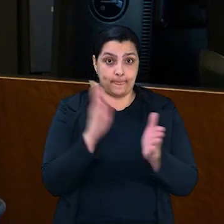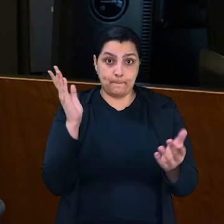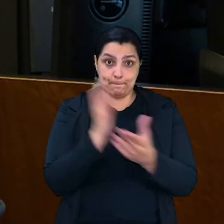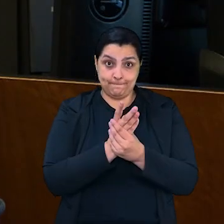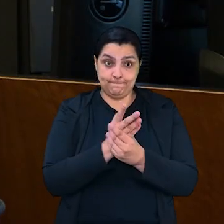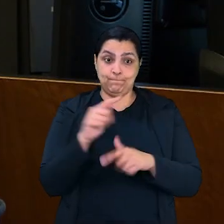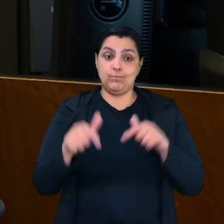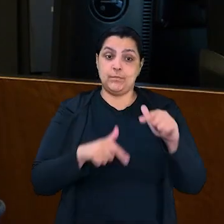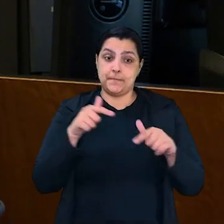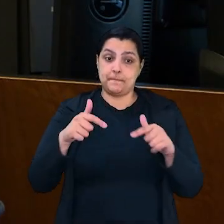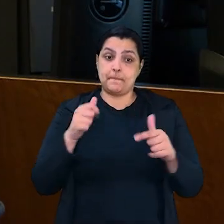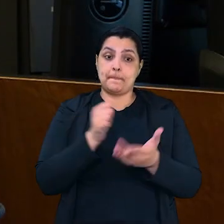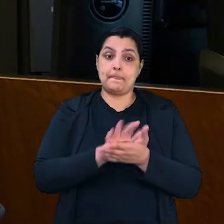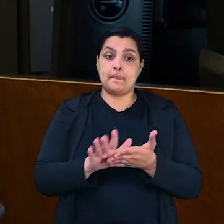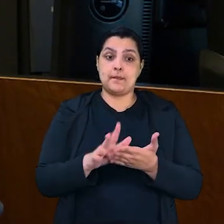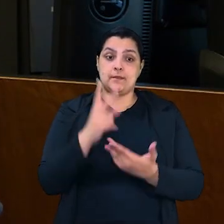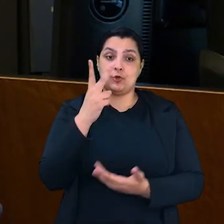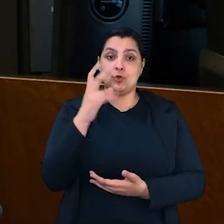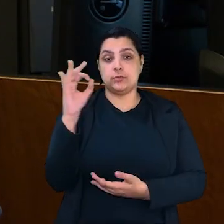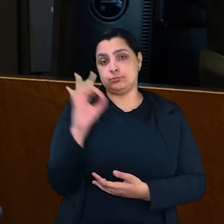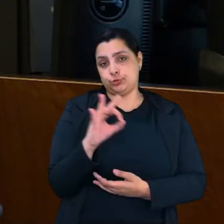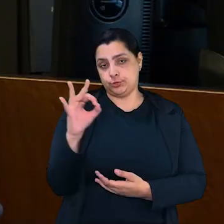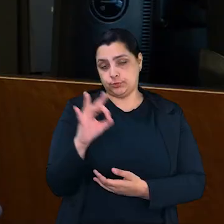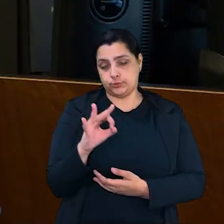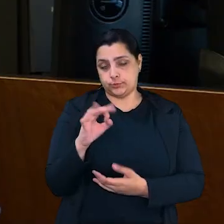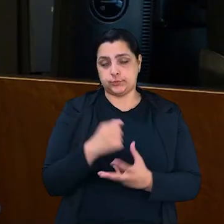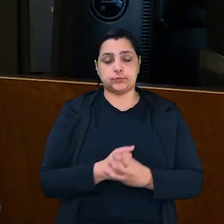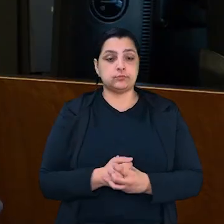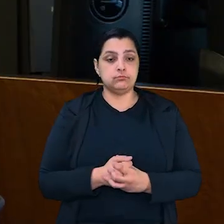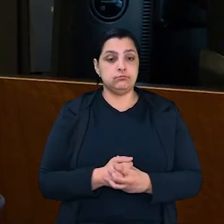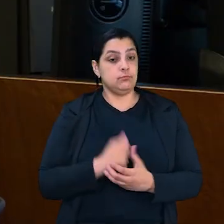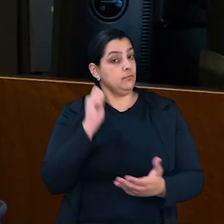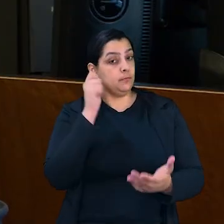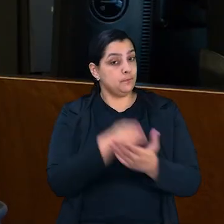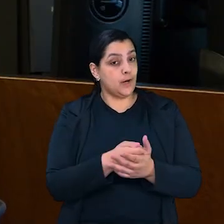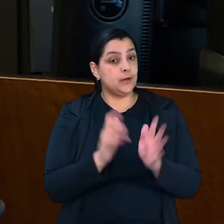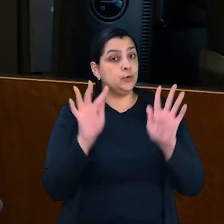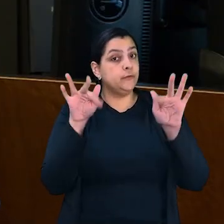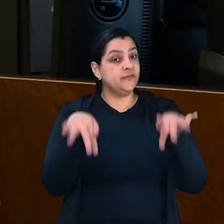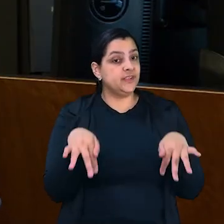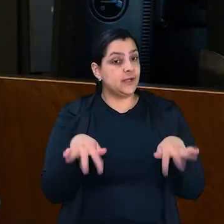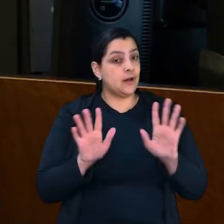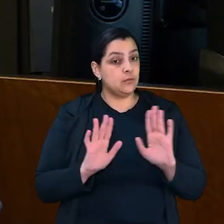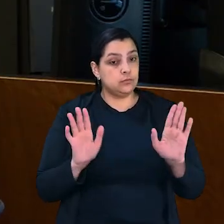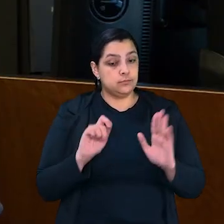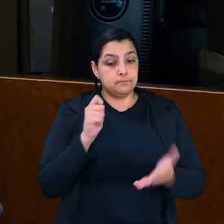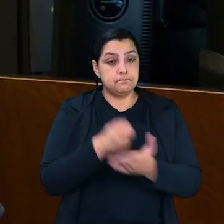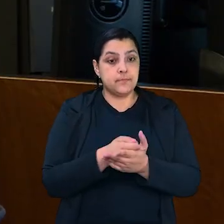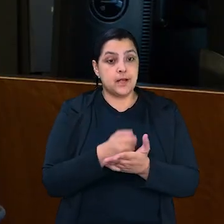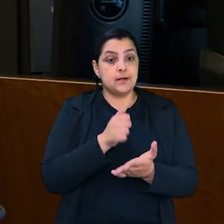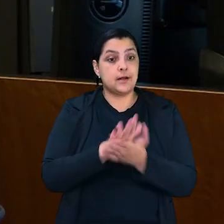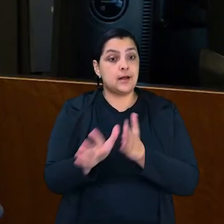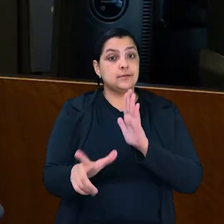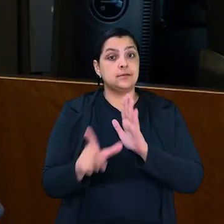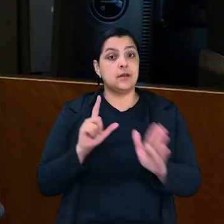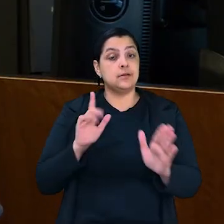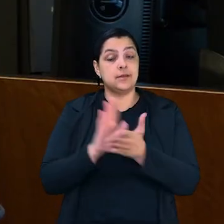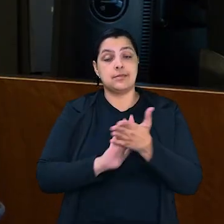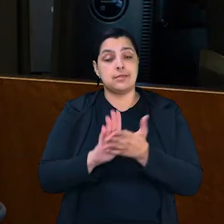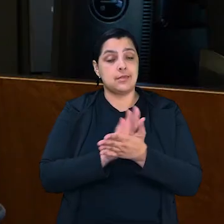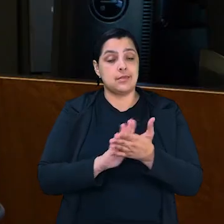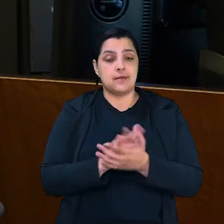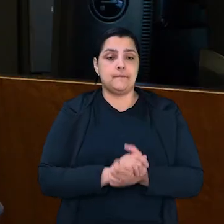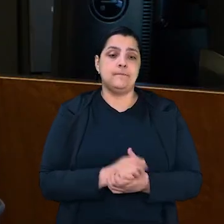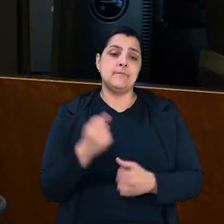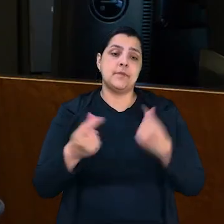No processo do trabalho, as custas são de 2% e elas são pagas ao final, então não se paga custas no